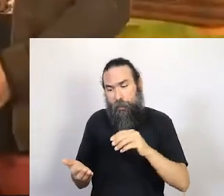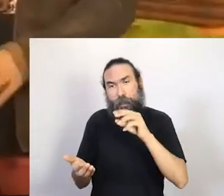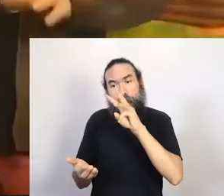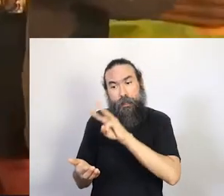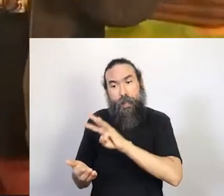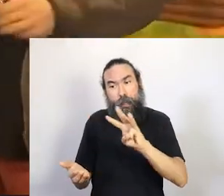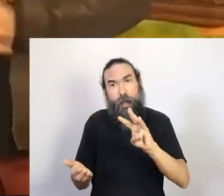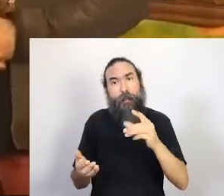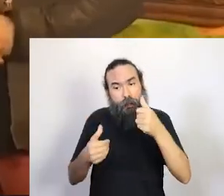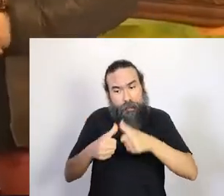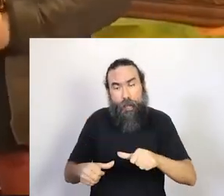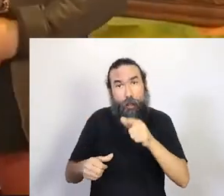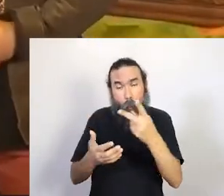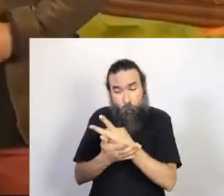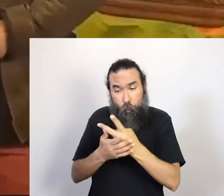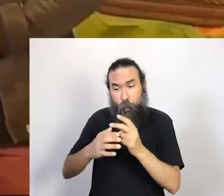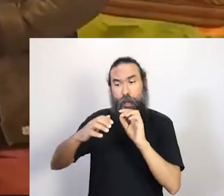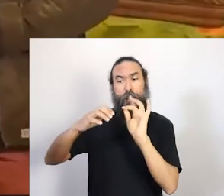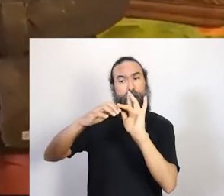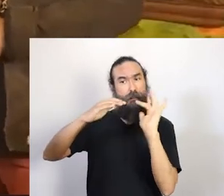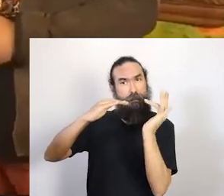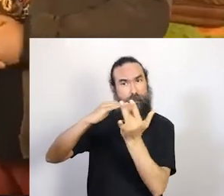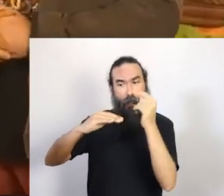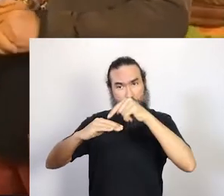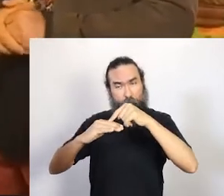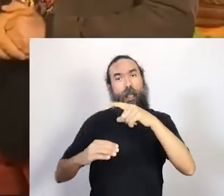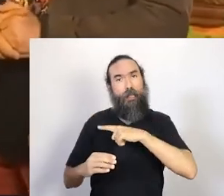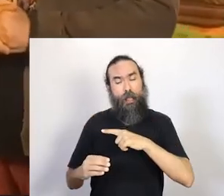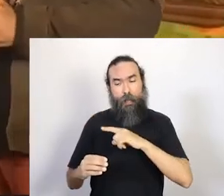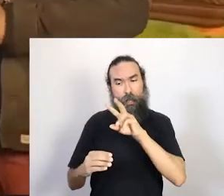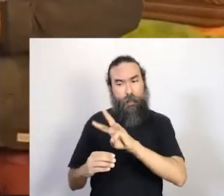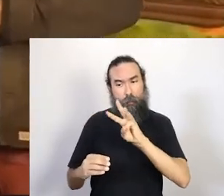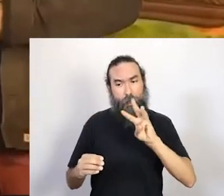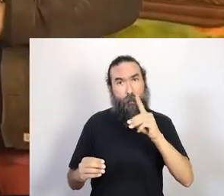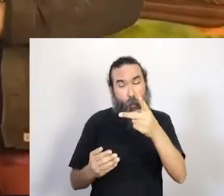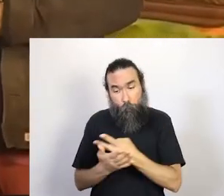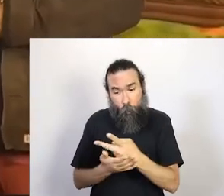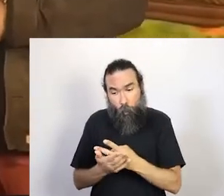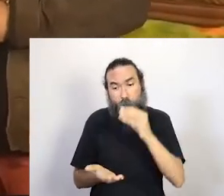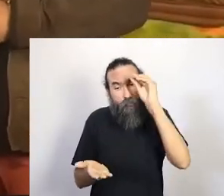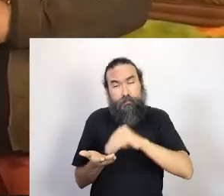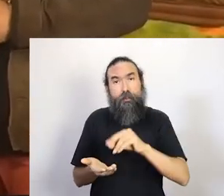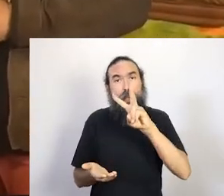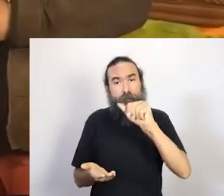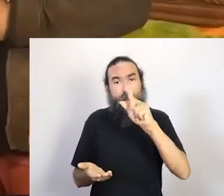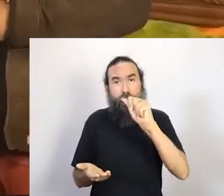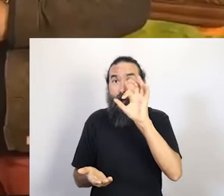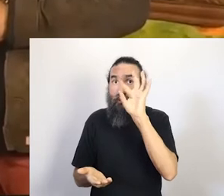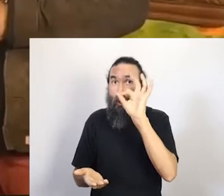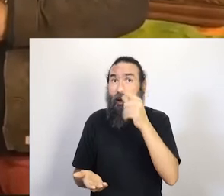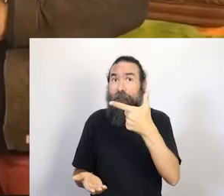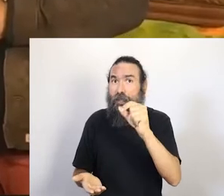através do Simpla, tá nas nossas redes aí, o endereço, você pode entrar no nosso site e ir lá, estão 20 vagas, imperdível